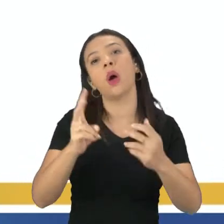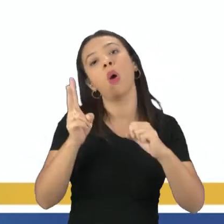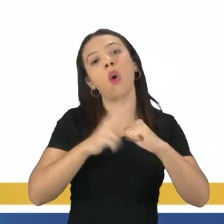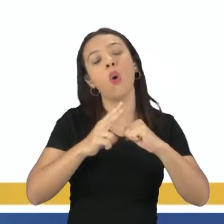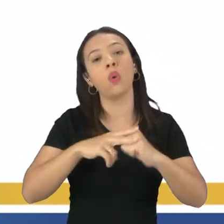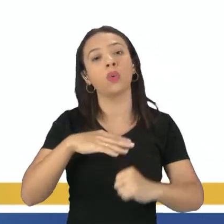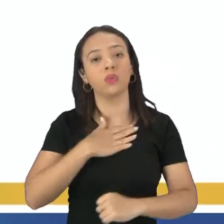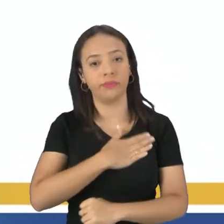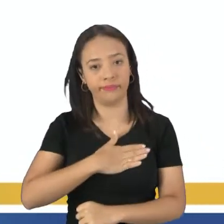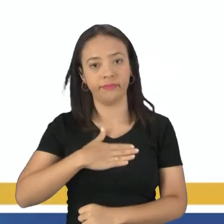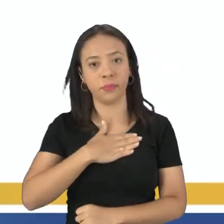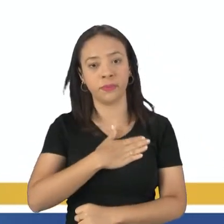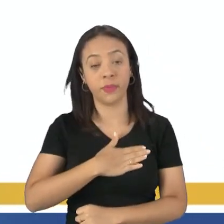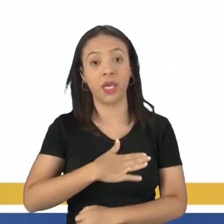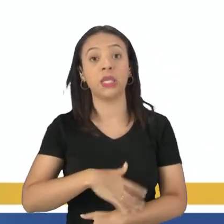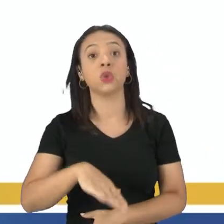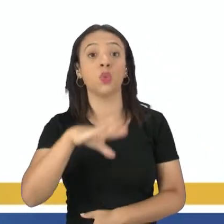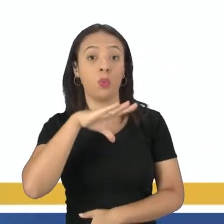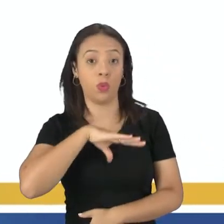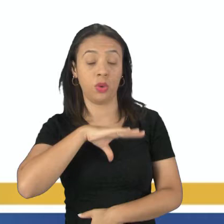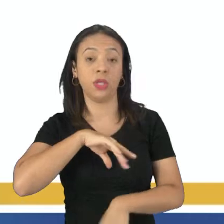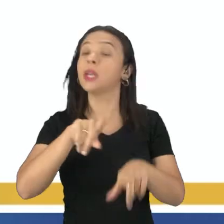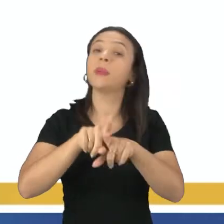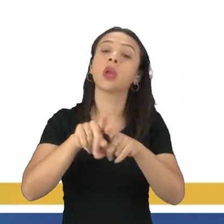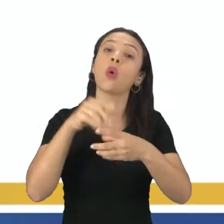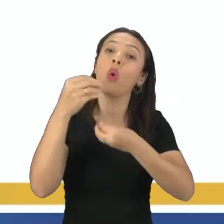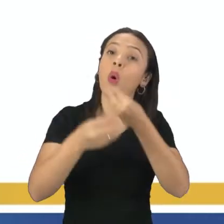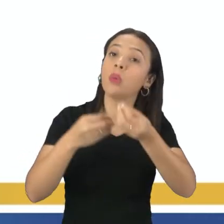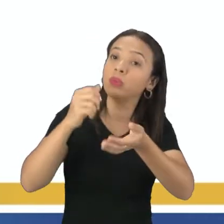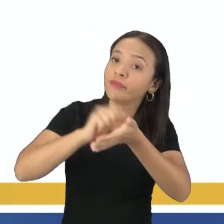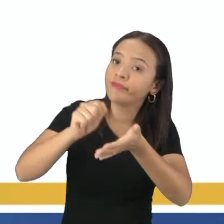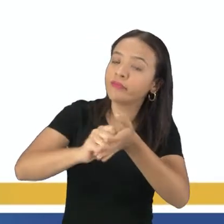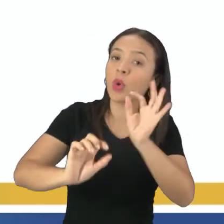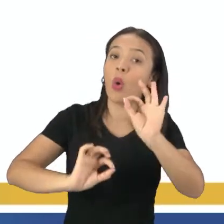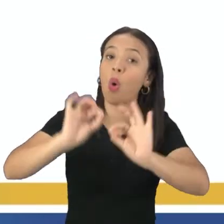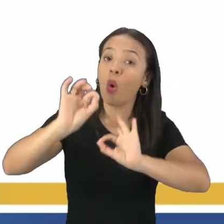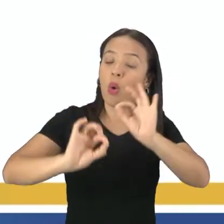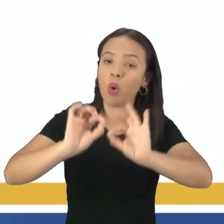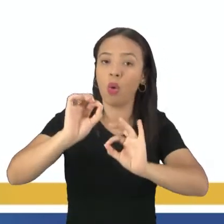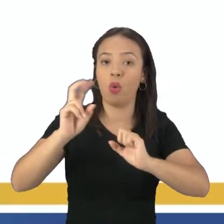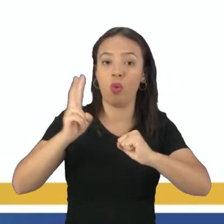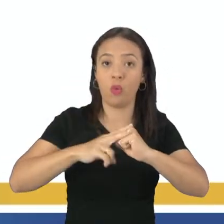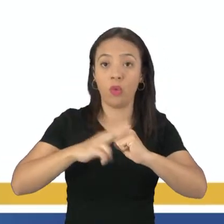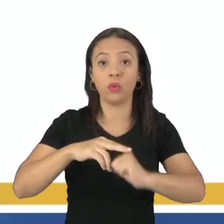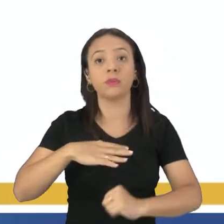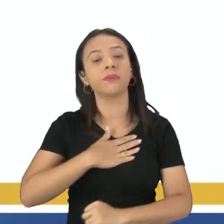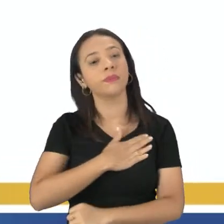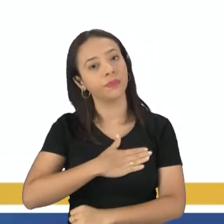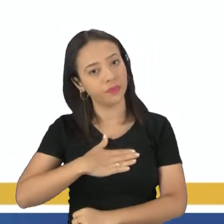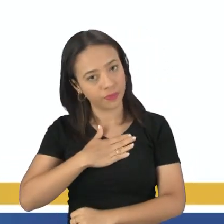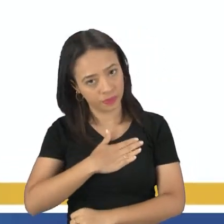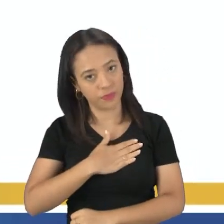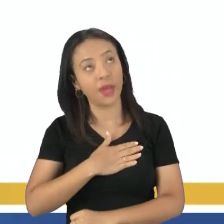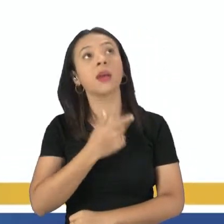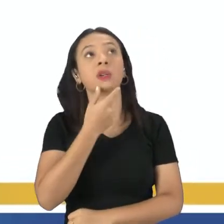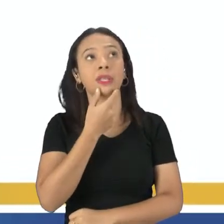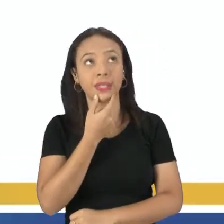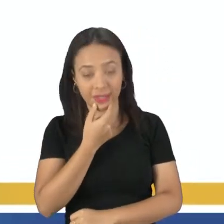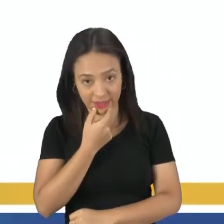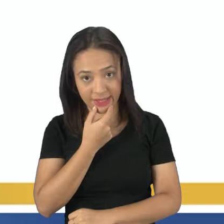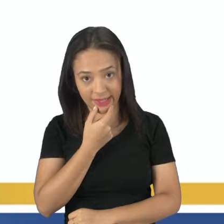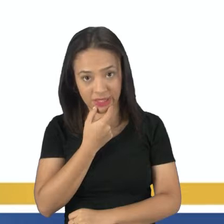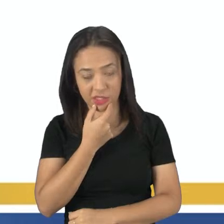português e a forma como conjugamos o verbo gostar, que em inglês é like, no presente simples em